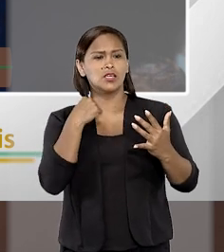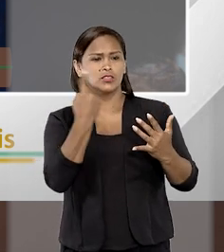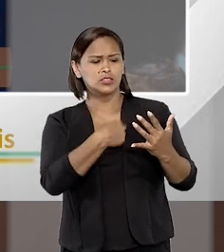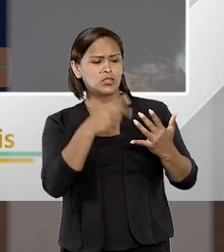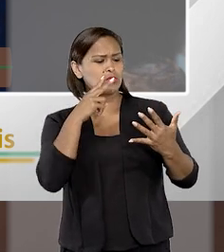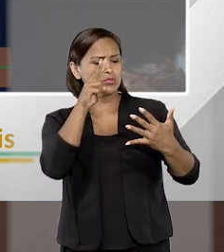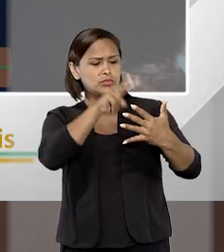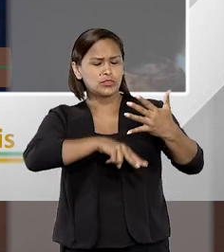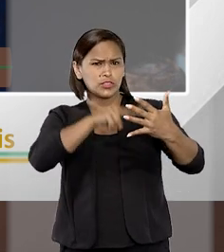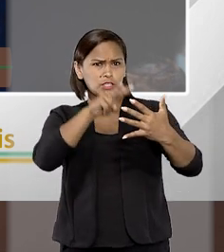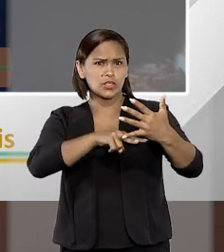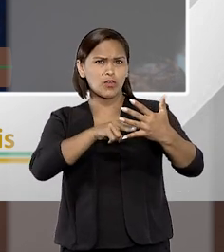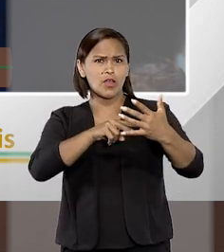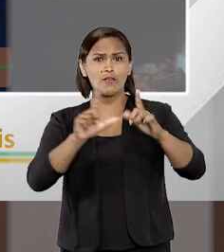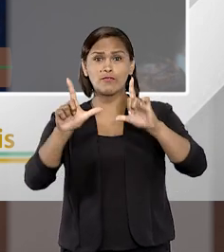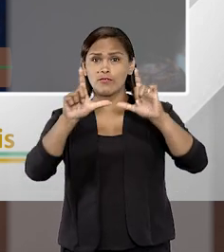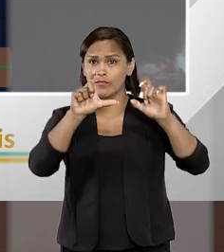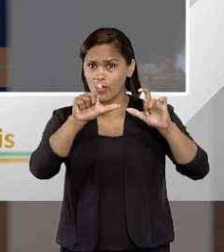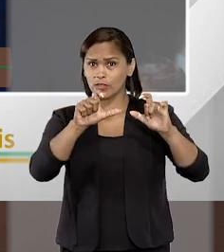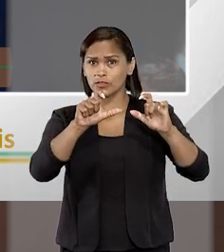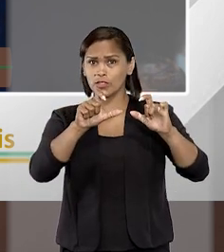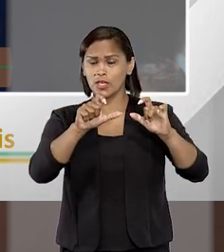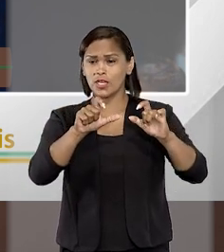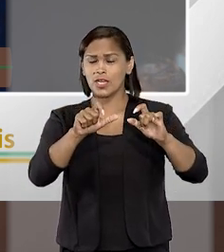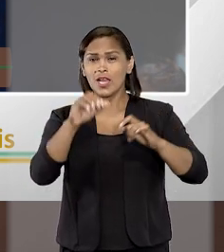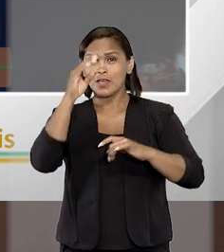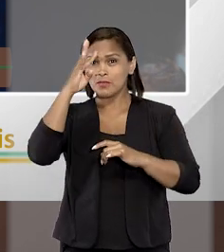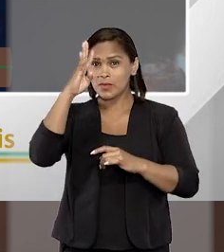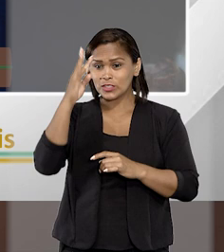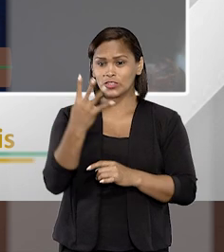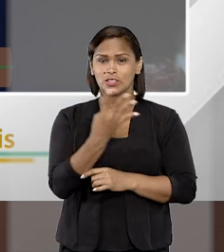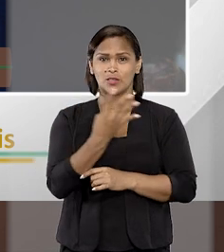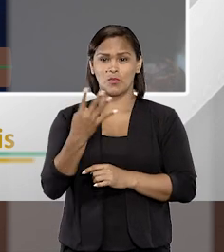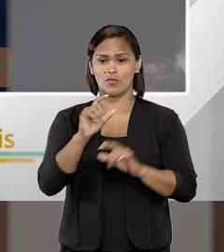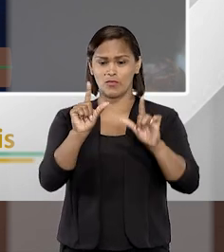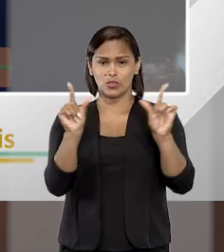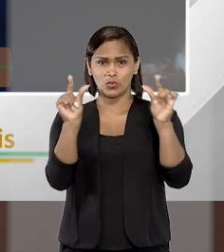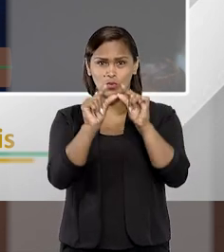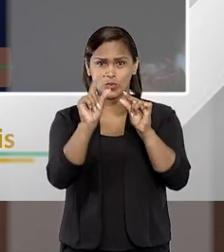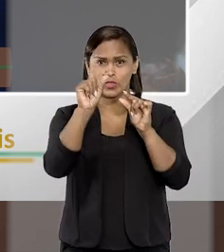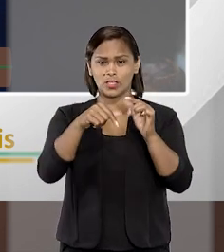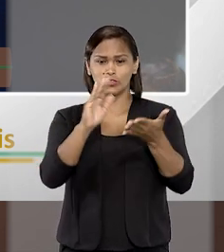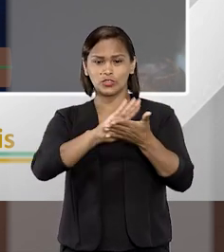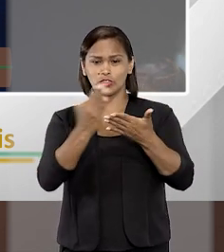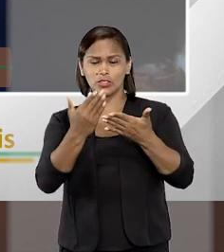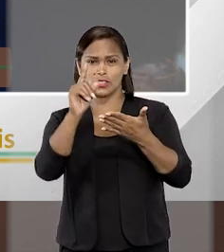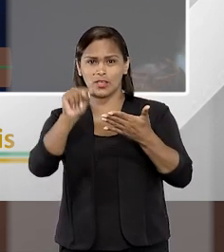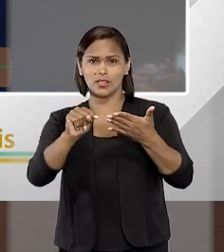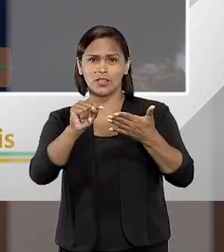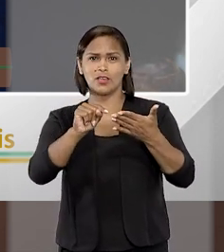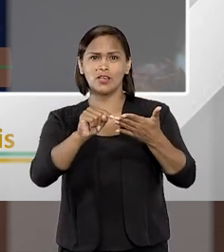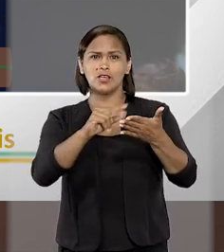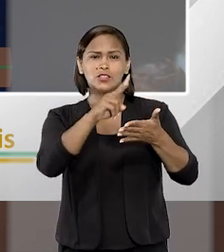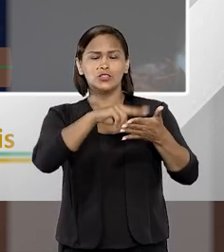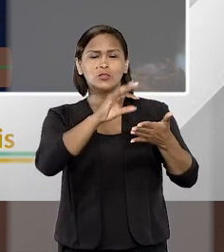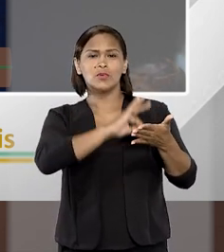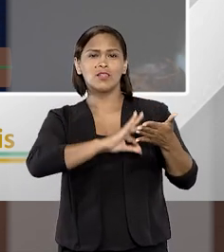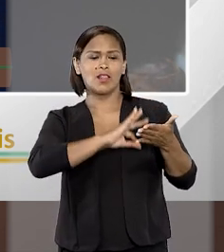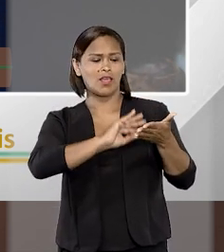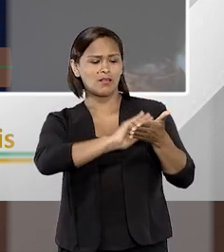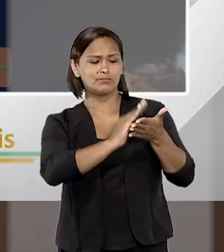nós muitas vezes nos reconhecemos e algumas fotos que tirar uma foto 3 por 4 extraída numa